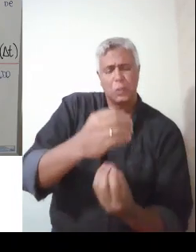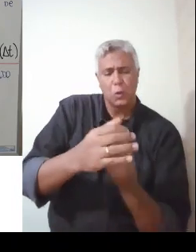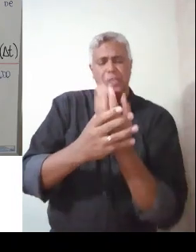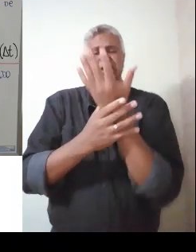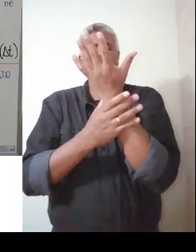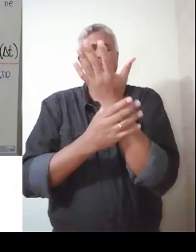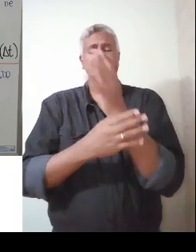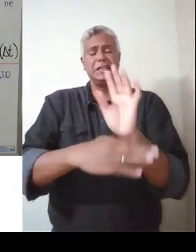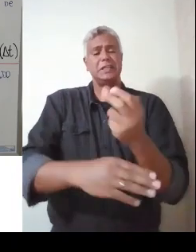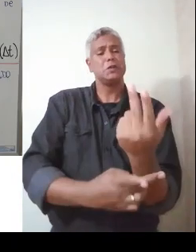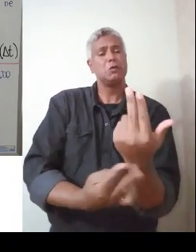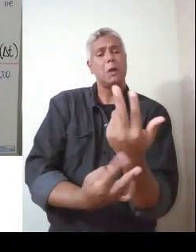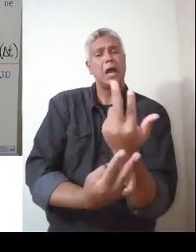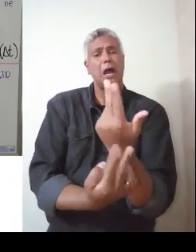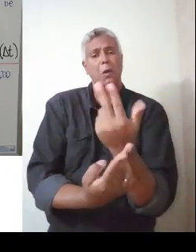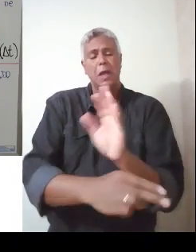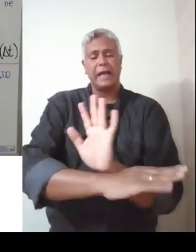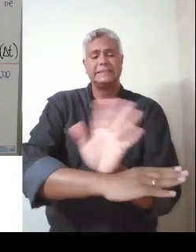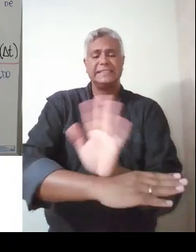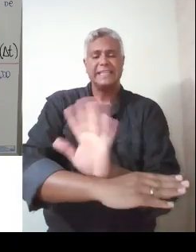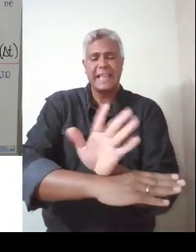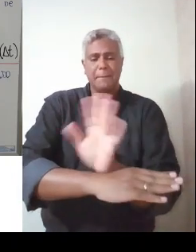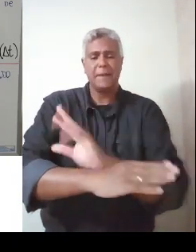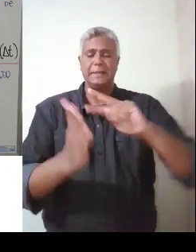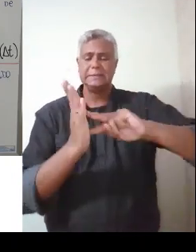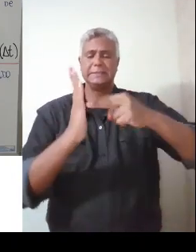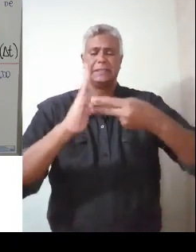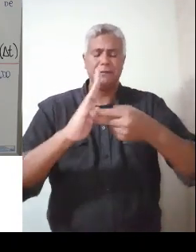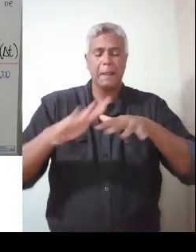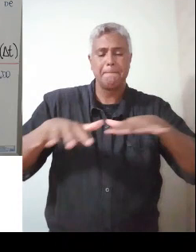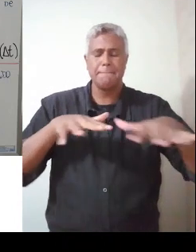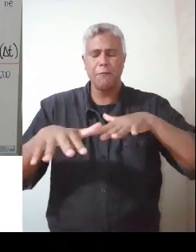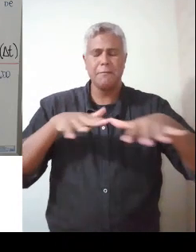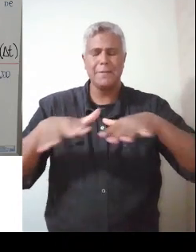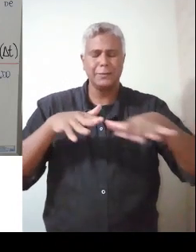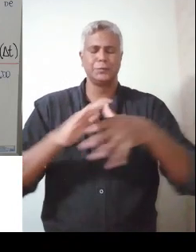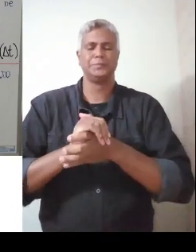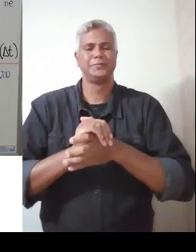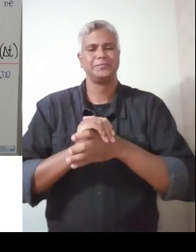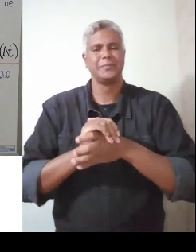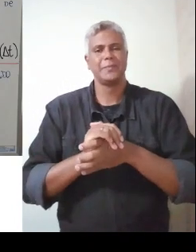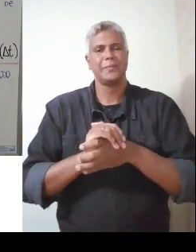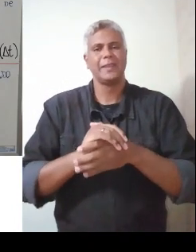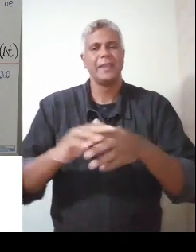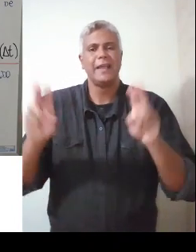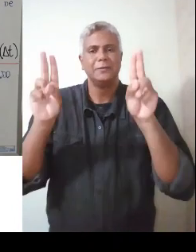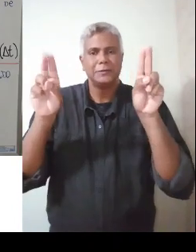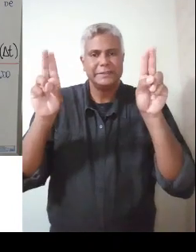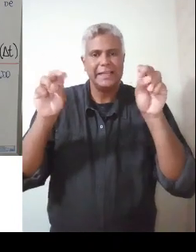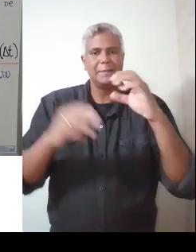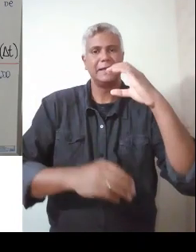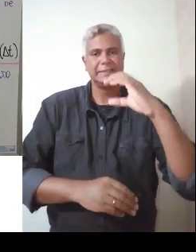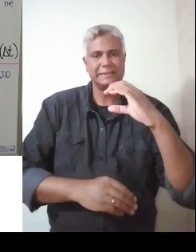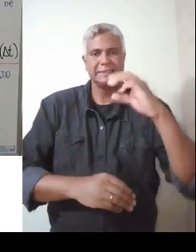origem grega, onde o radical cine é sinônimo de movimento. A